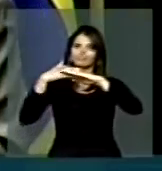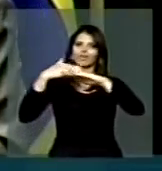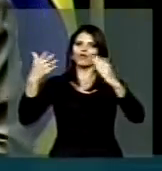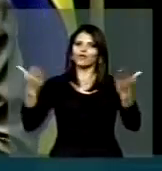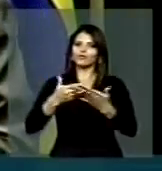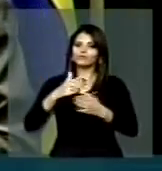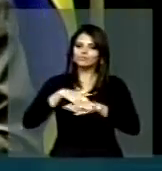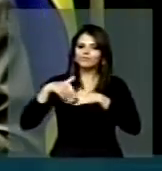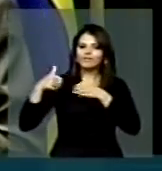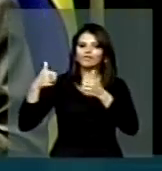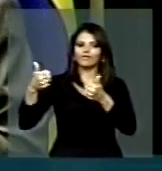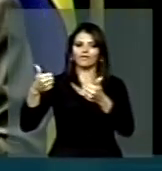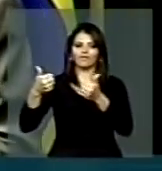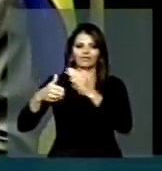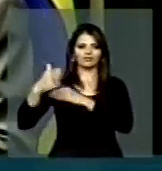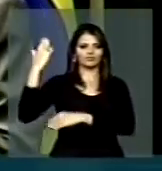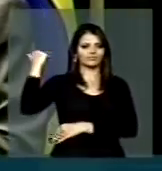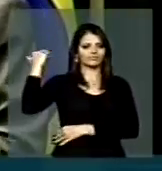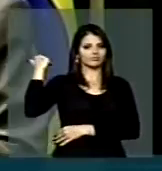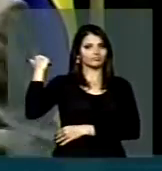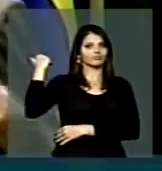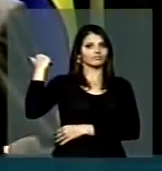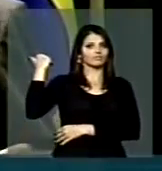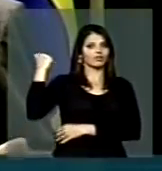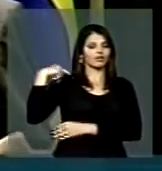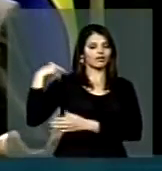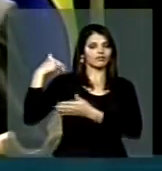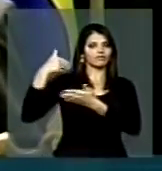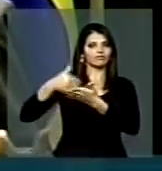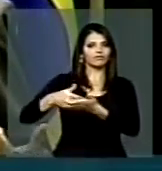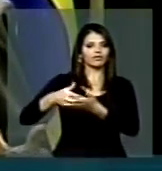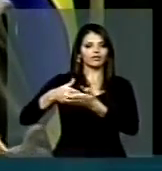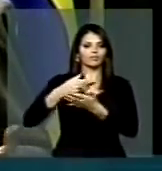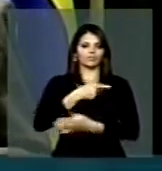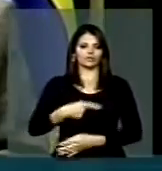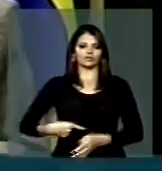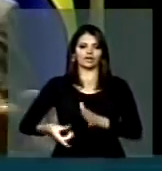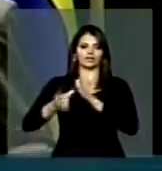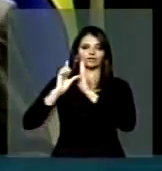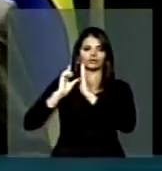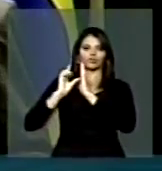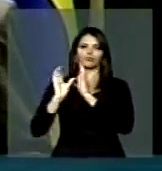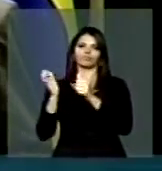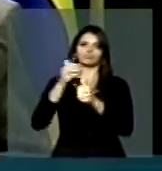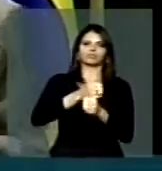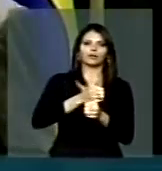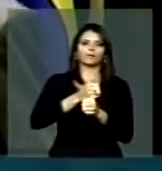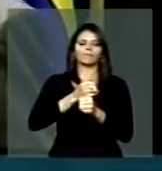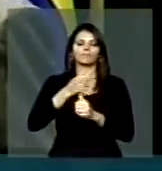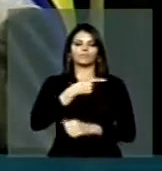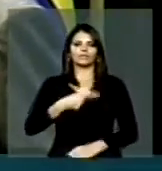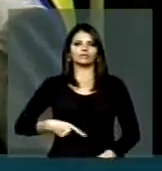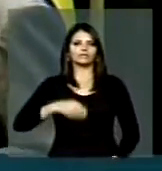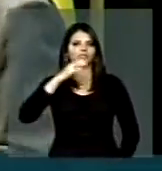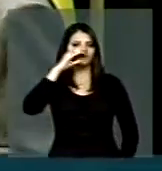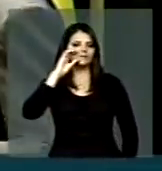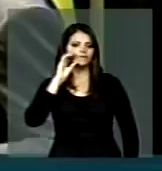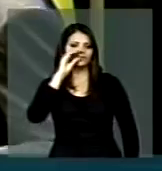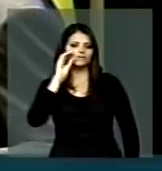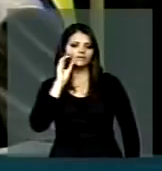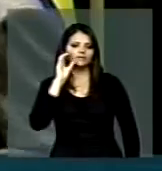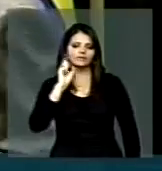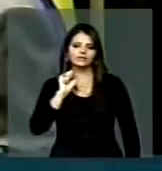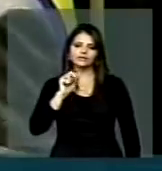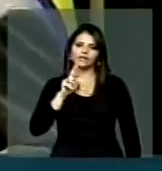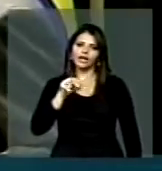é hoje melhor do que quando eu deixei, como quando eu deixei era melhor do presidente anterior, como o presidente Sarney deixou também melhor do que o outro. O Brasil